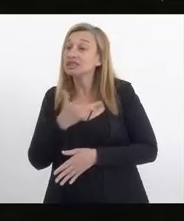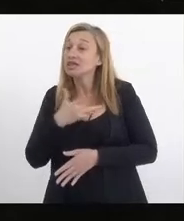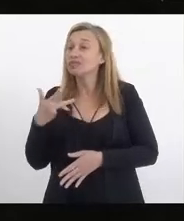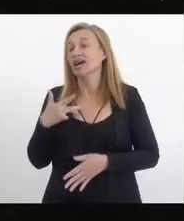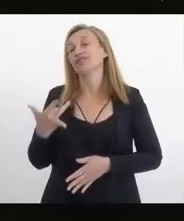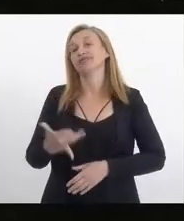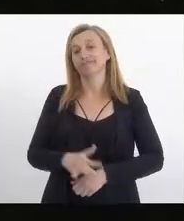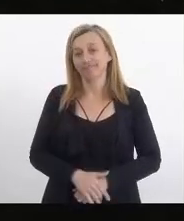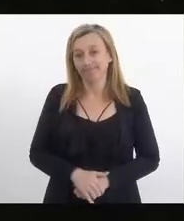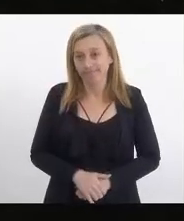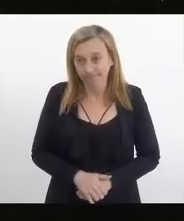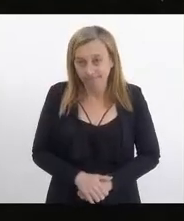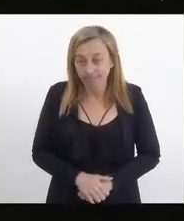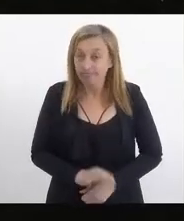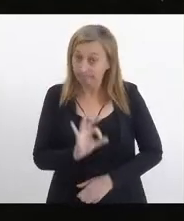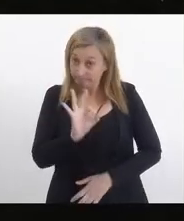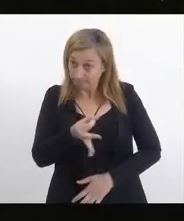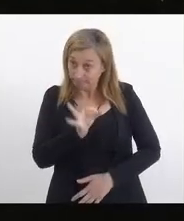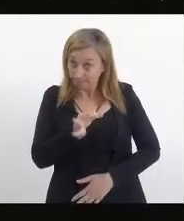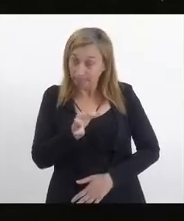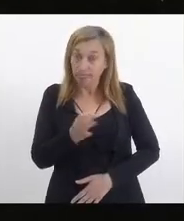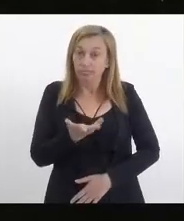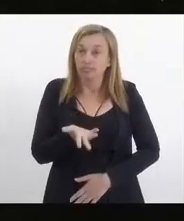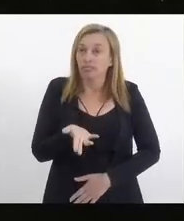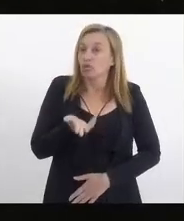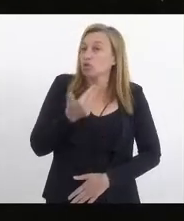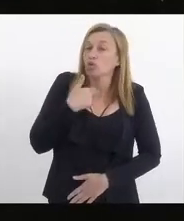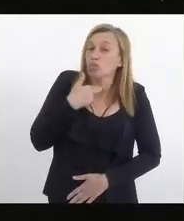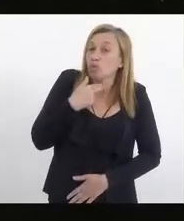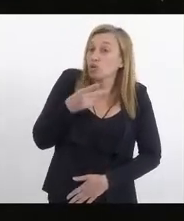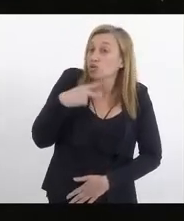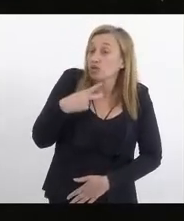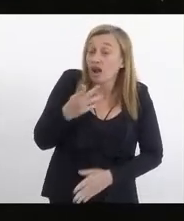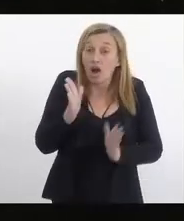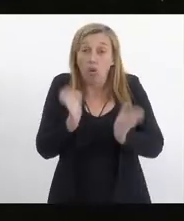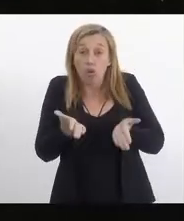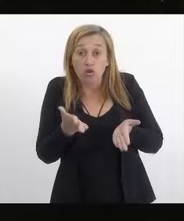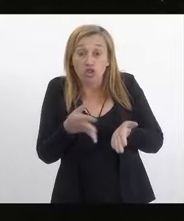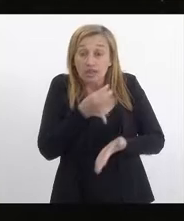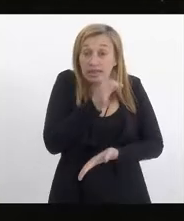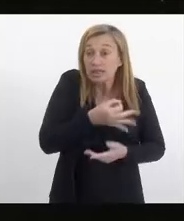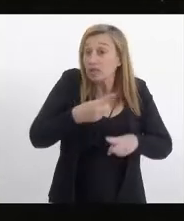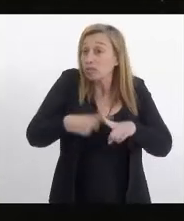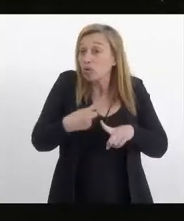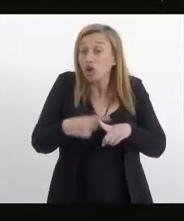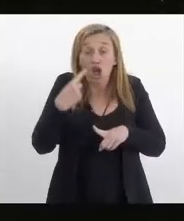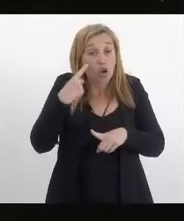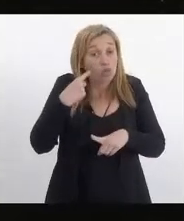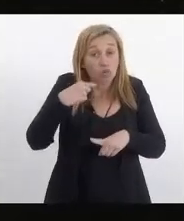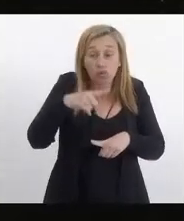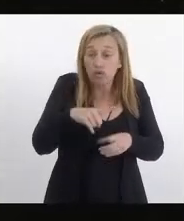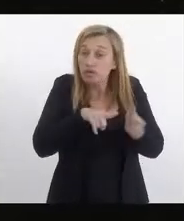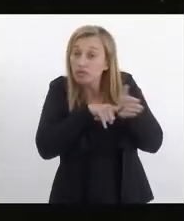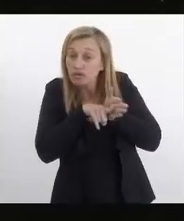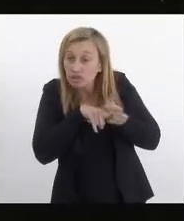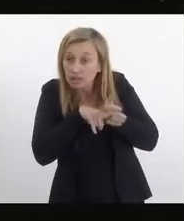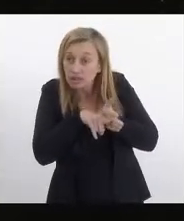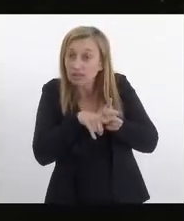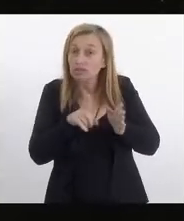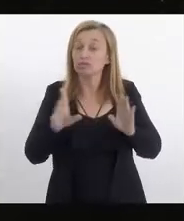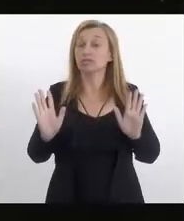saudável, supostamente, que eu não posso afirmar isso hoje aqui, porque não fiz ainda as